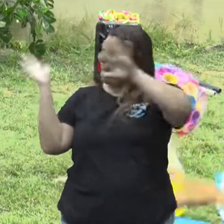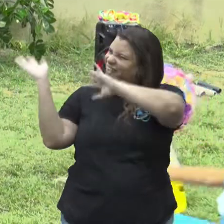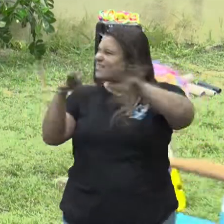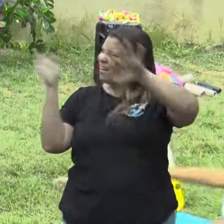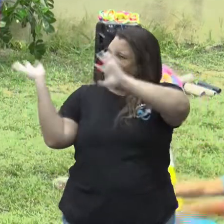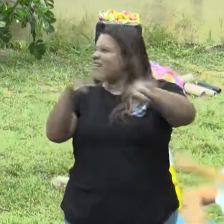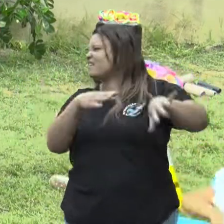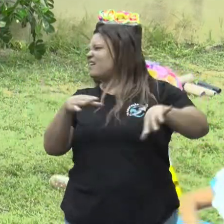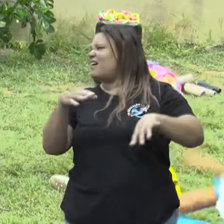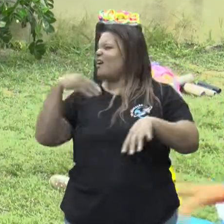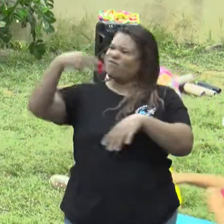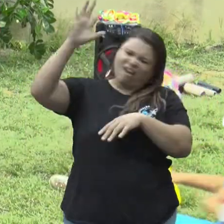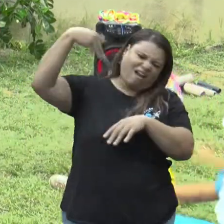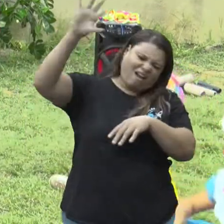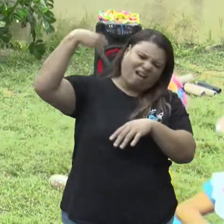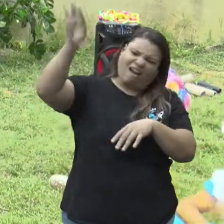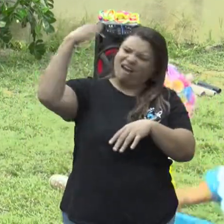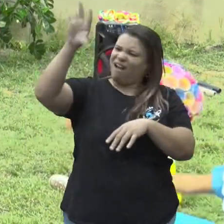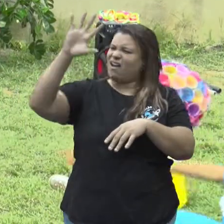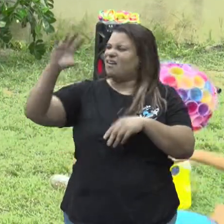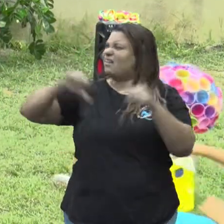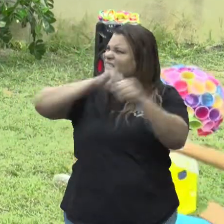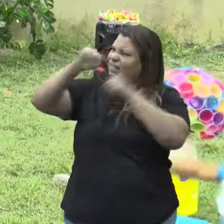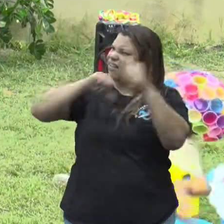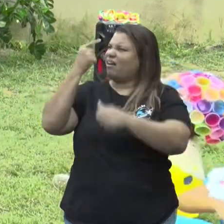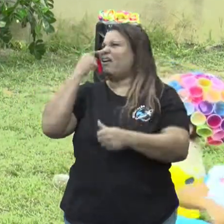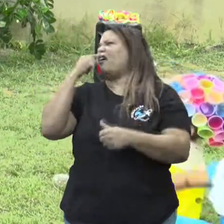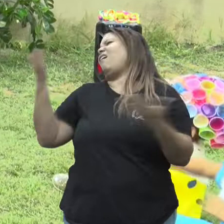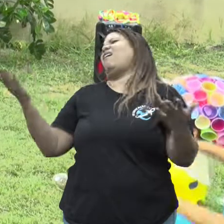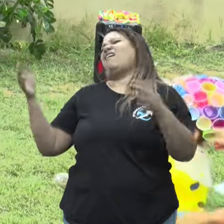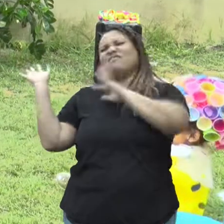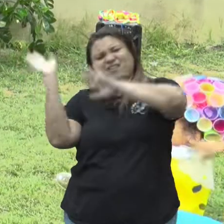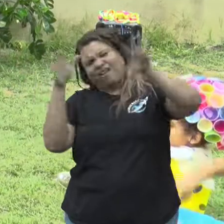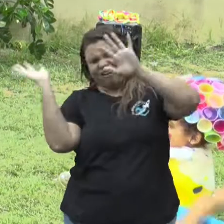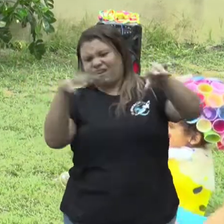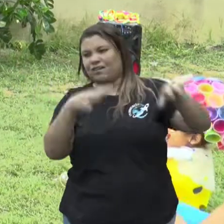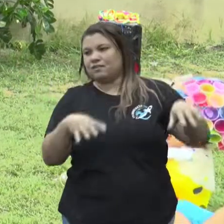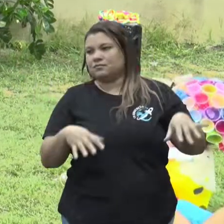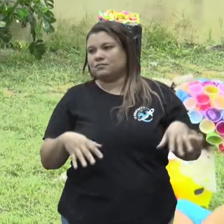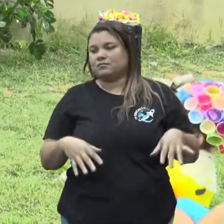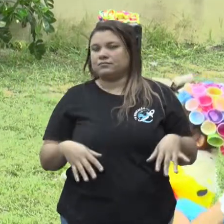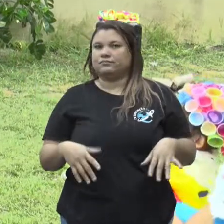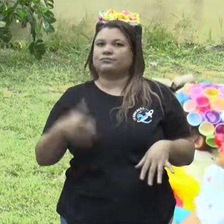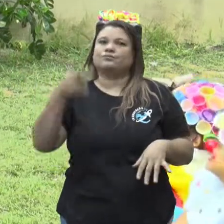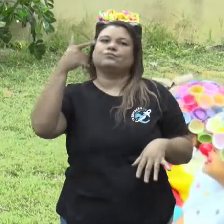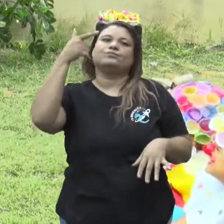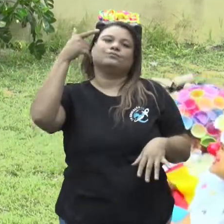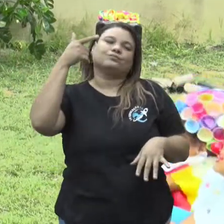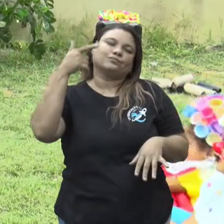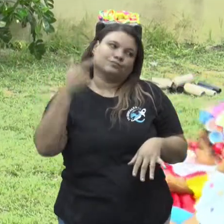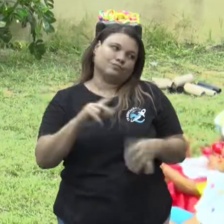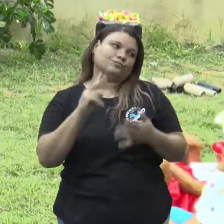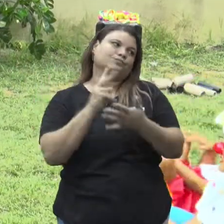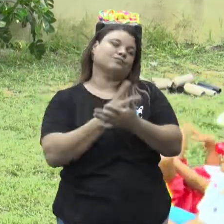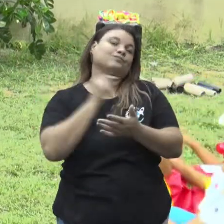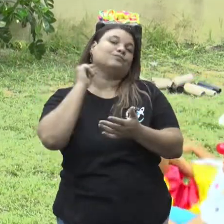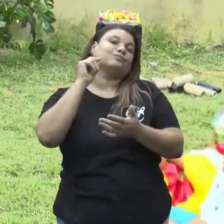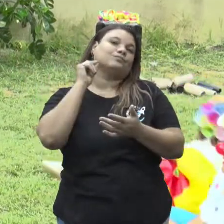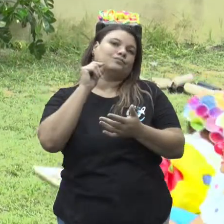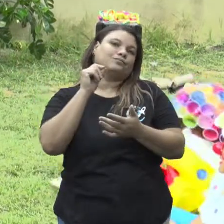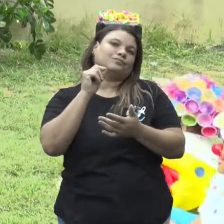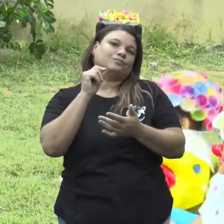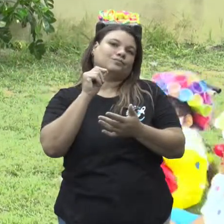O palhaço Pirulito saiu triste de novo. Ninguém gostou